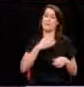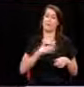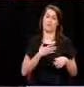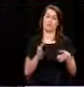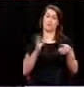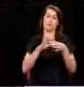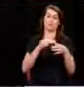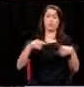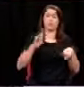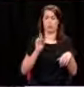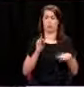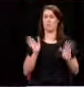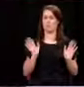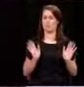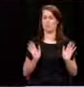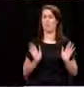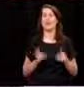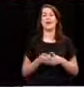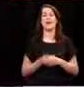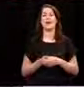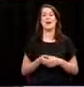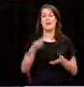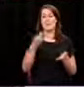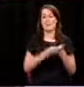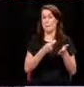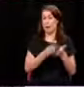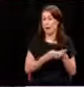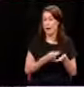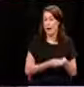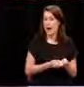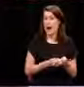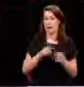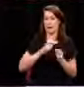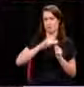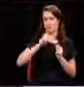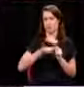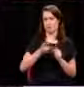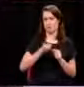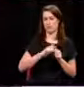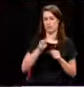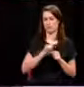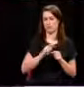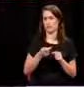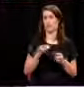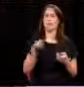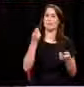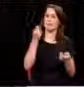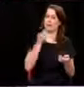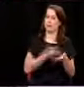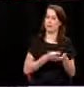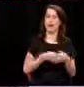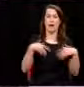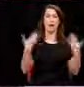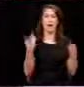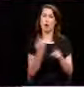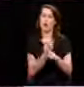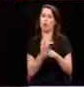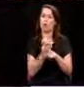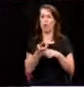cota, para qualquer produto que exista no nosso site, na nossa Megastore. Portanto, temos